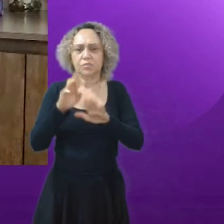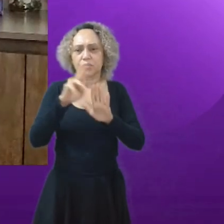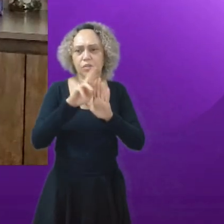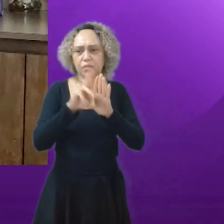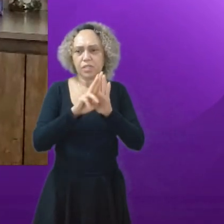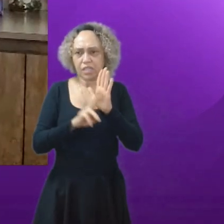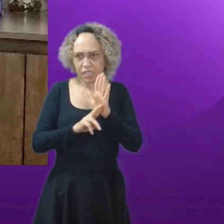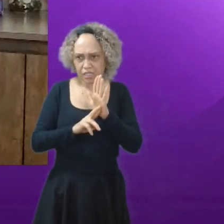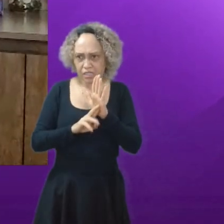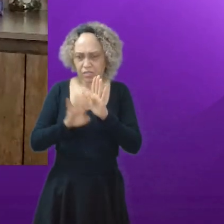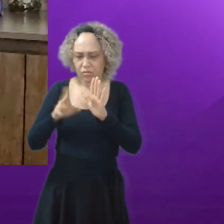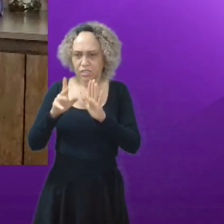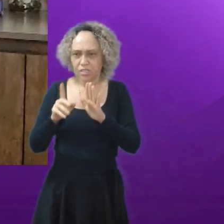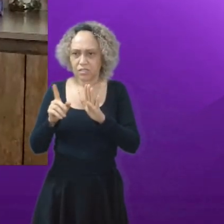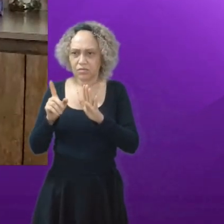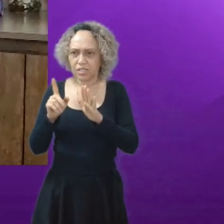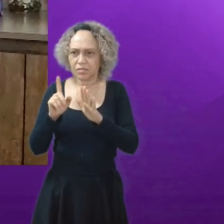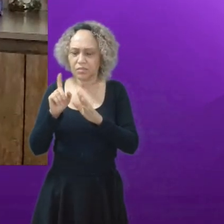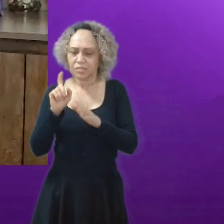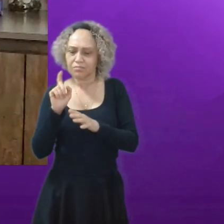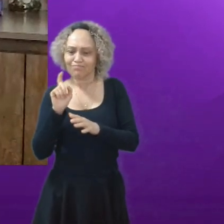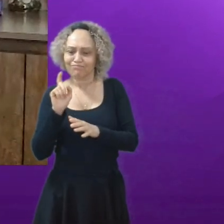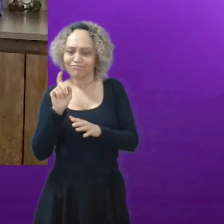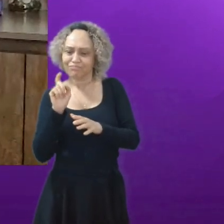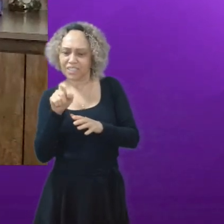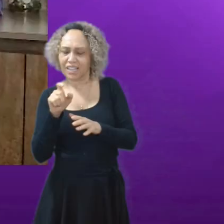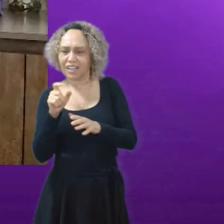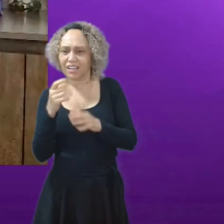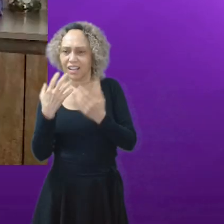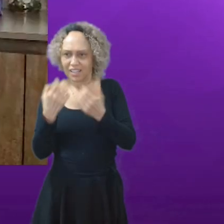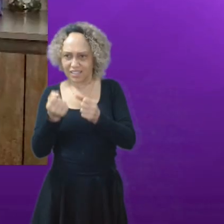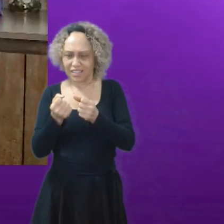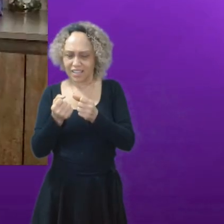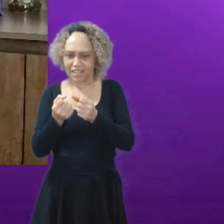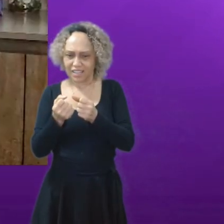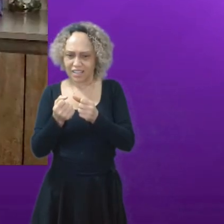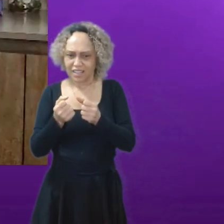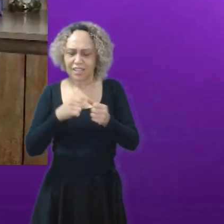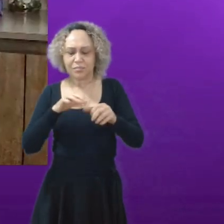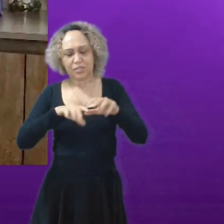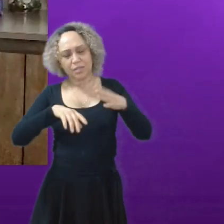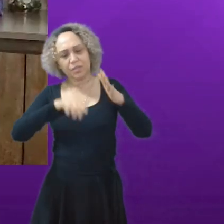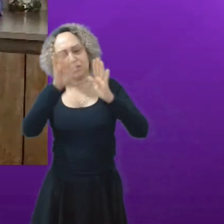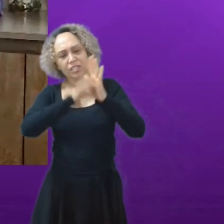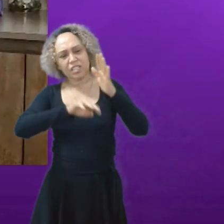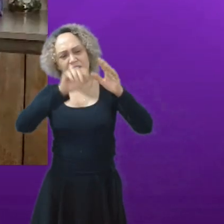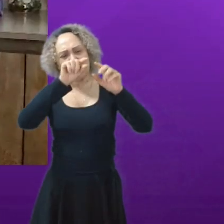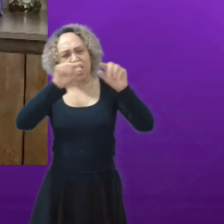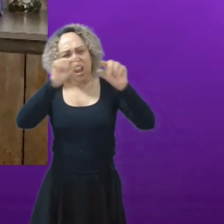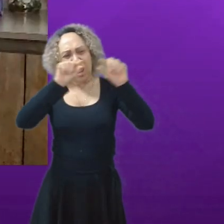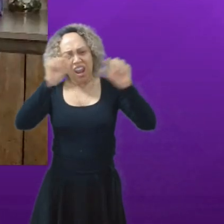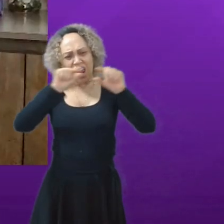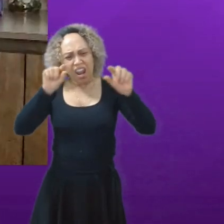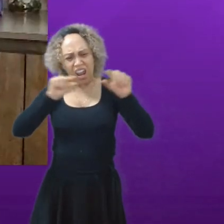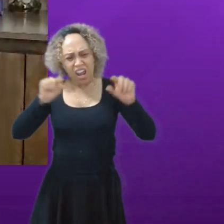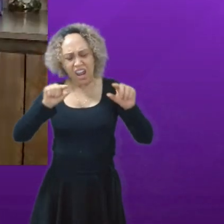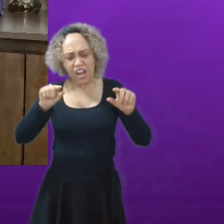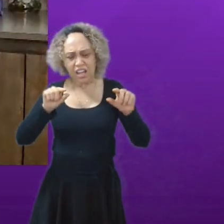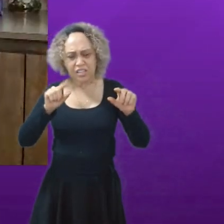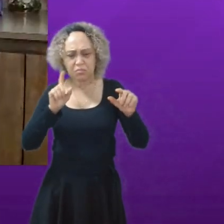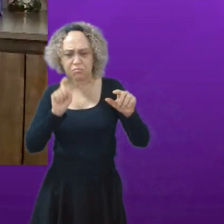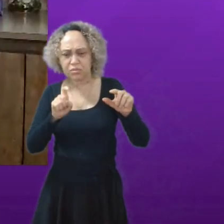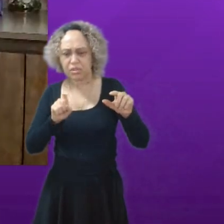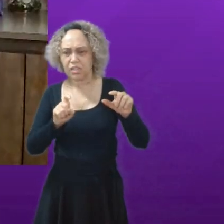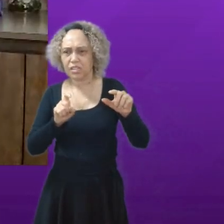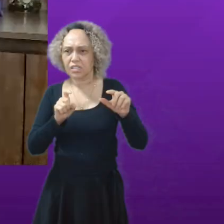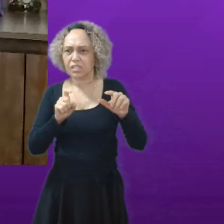aquele aceite, quase ninguém mais lê o que está acontecendo ali. Uma das dicas que eu tenho dado é: